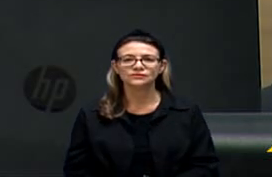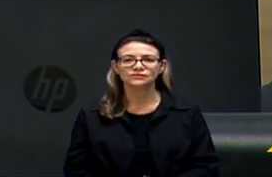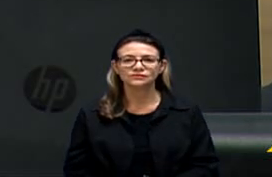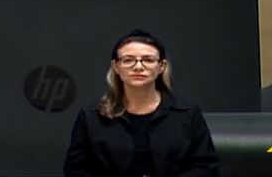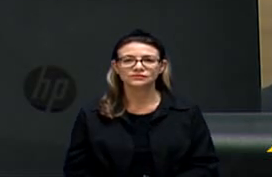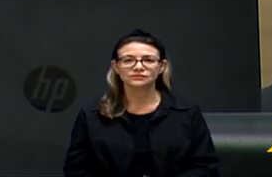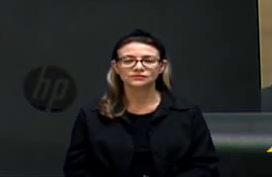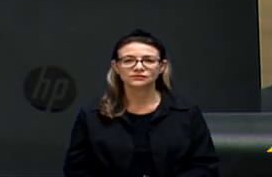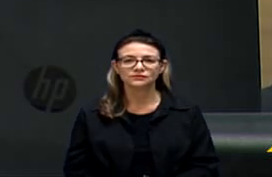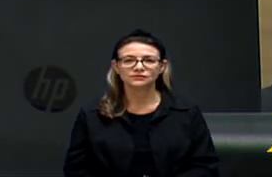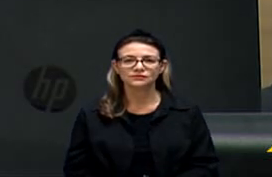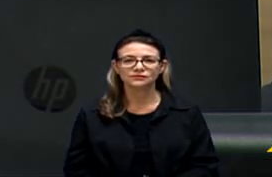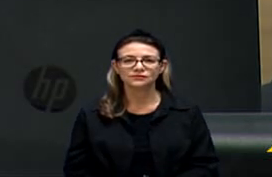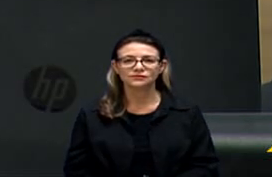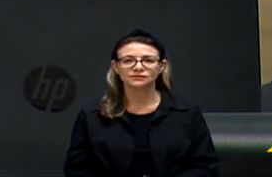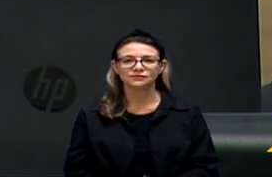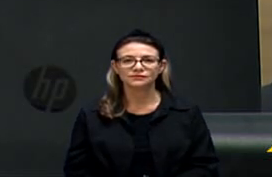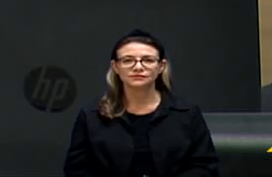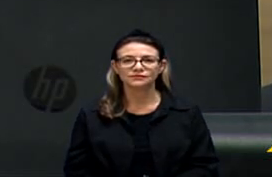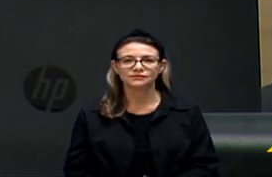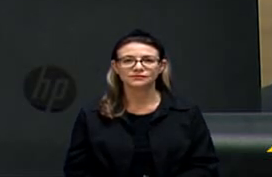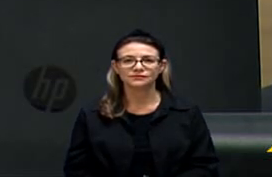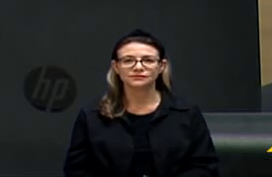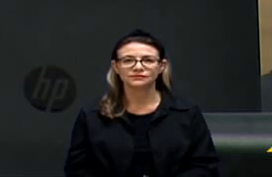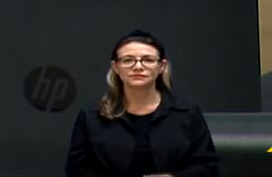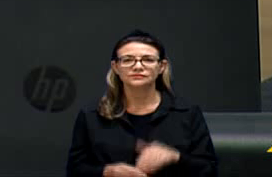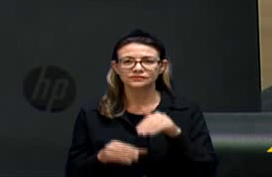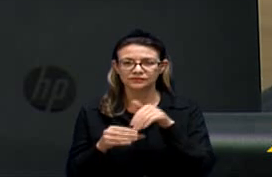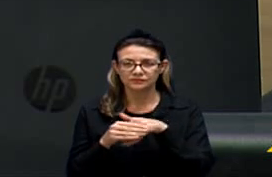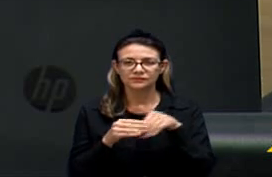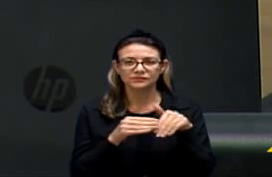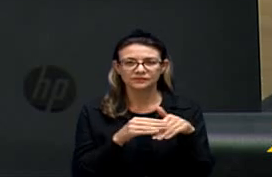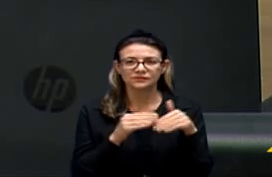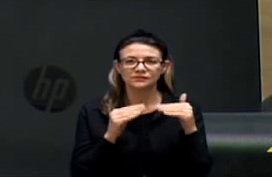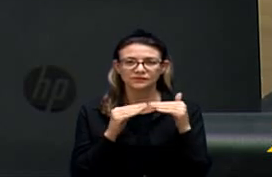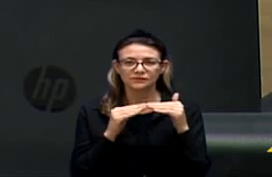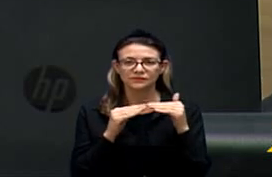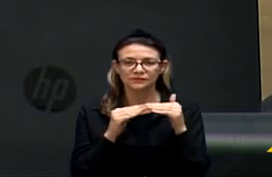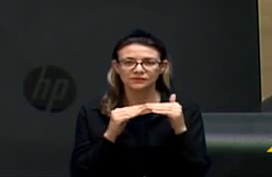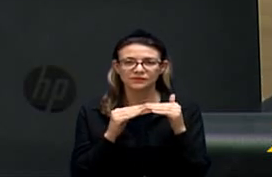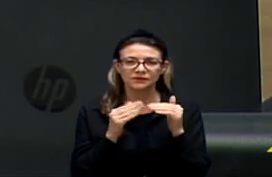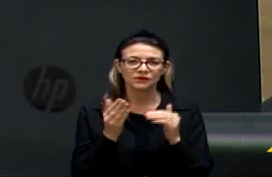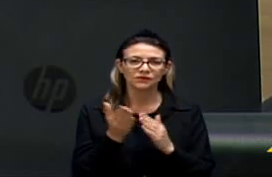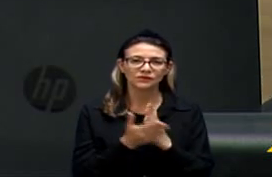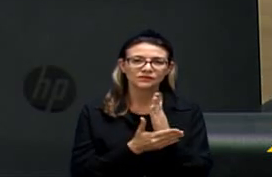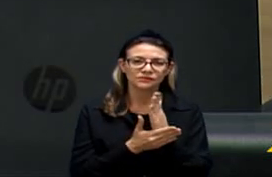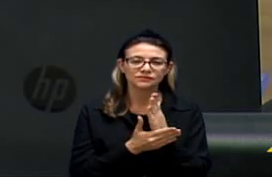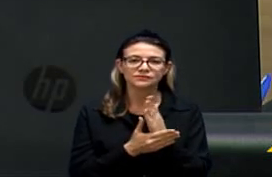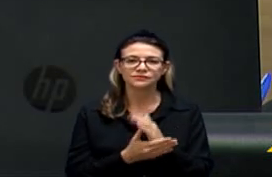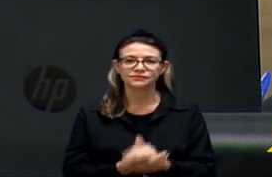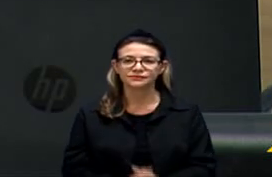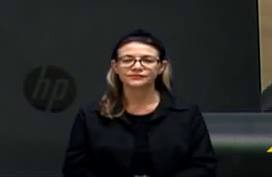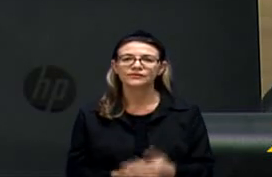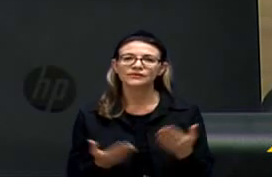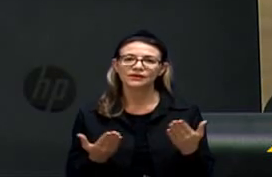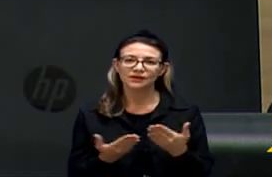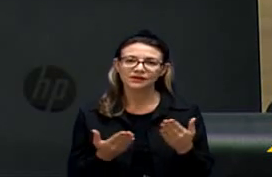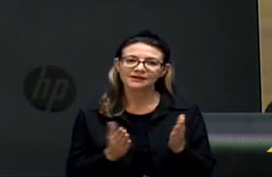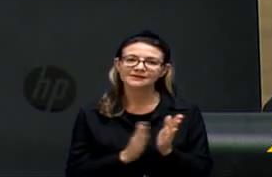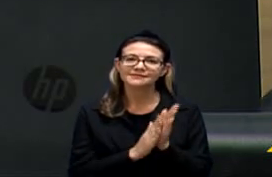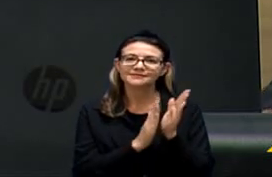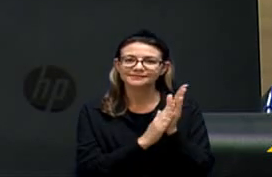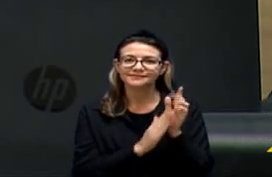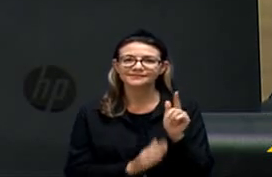Sim e eu coloco em votação nos vereadores concorda per então aprovada e hoje quero parabenizar a